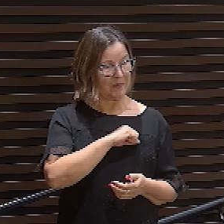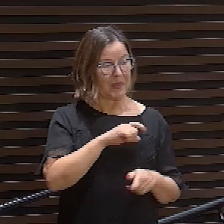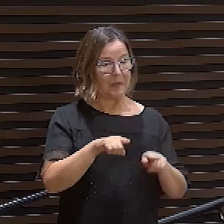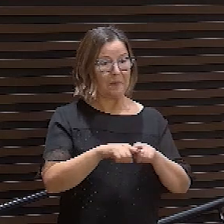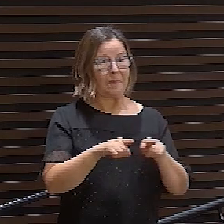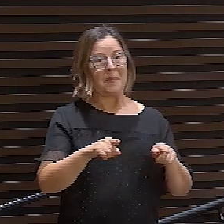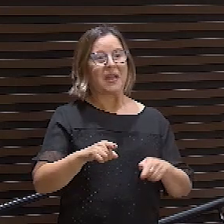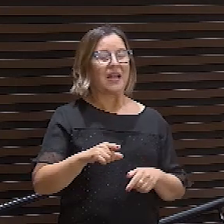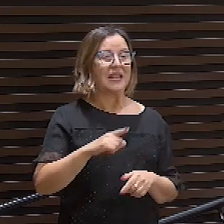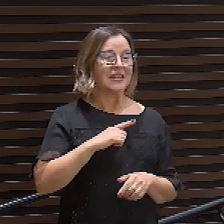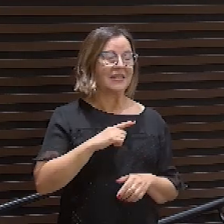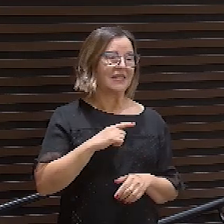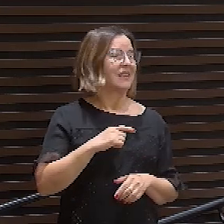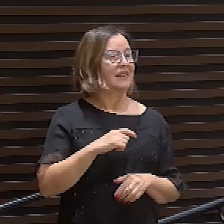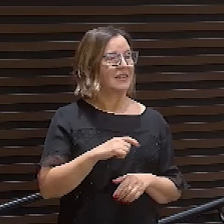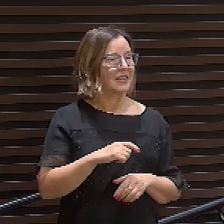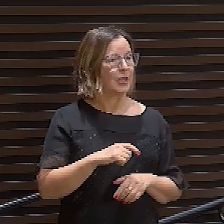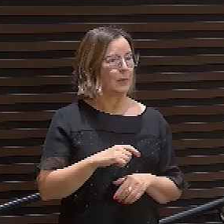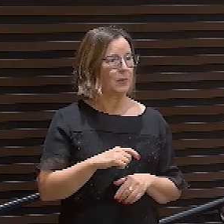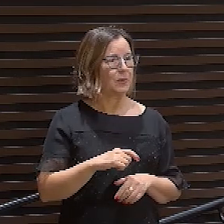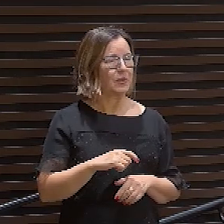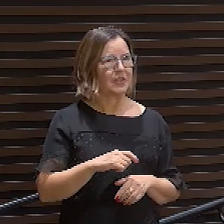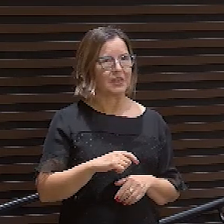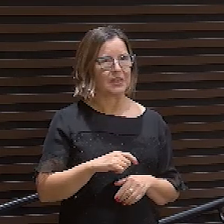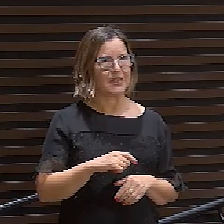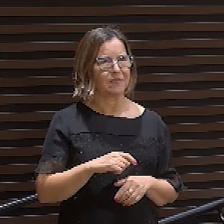para sermos desconstruídos.